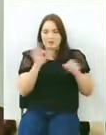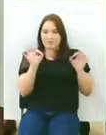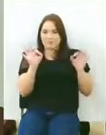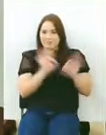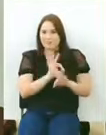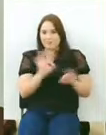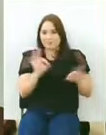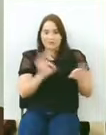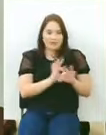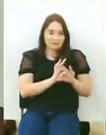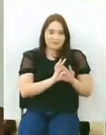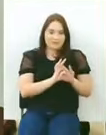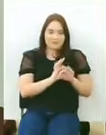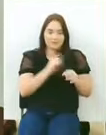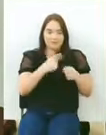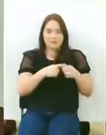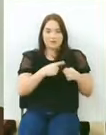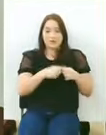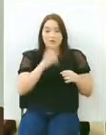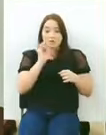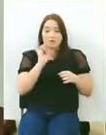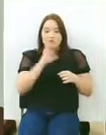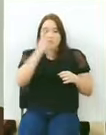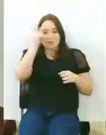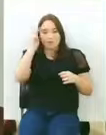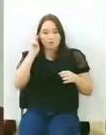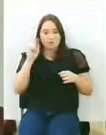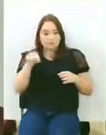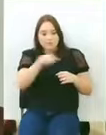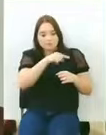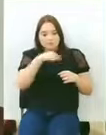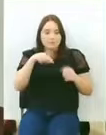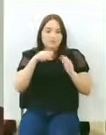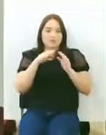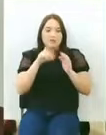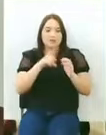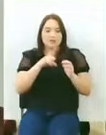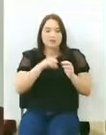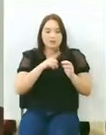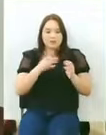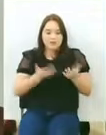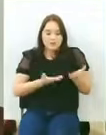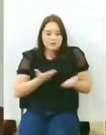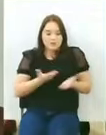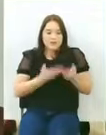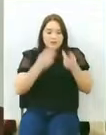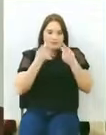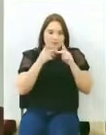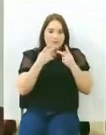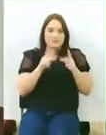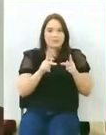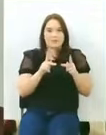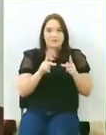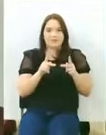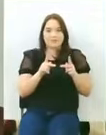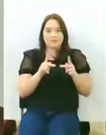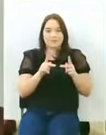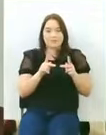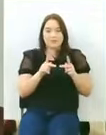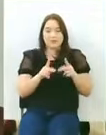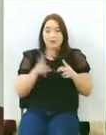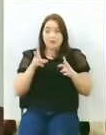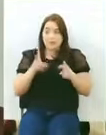um único ponto turístico daquela cidade. Só as pessoas com as quais eu fui servir.